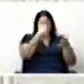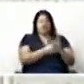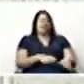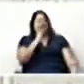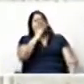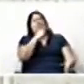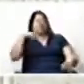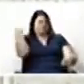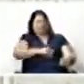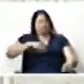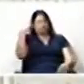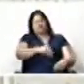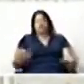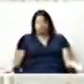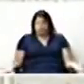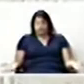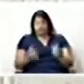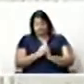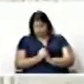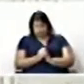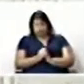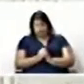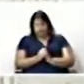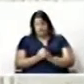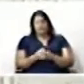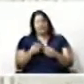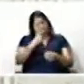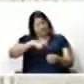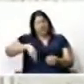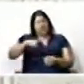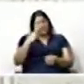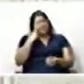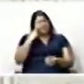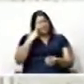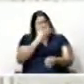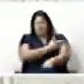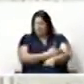demorando muito, vereador Paulice Neto. Então, isso tem se tornado